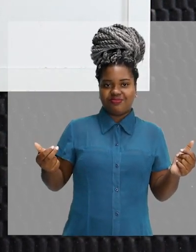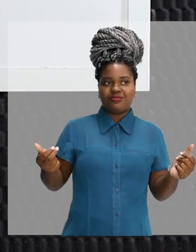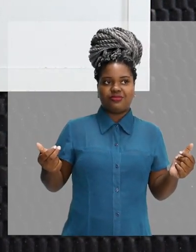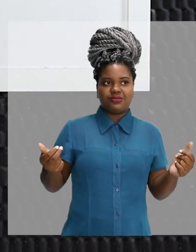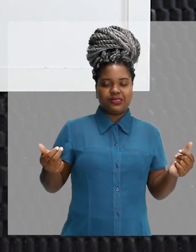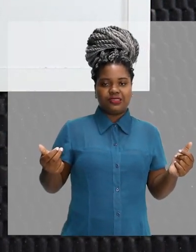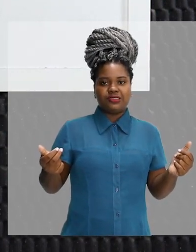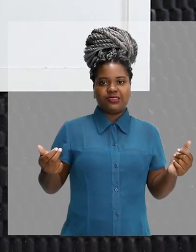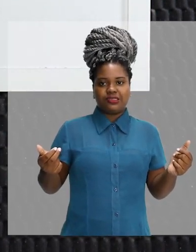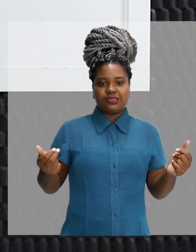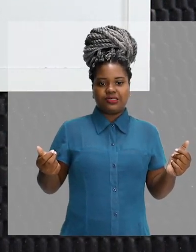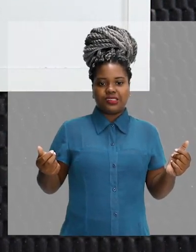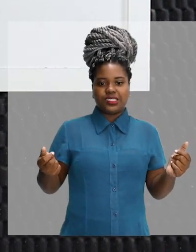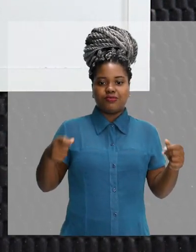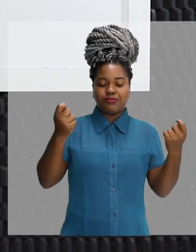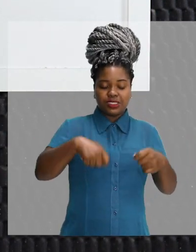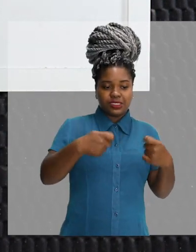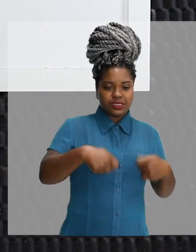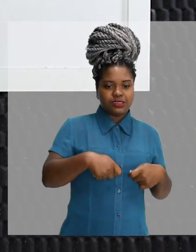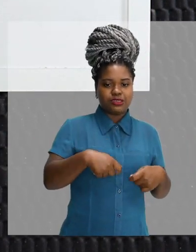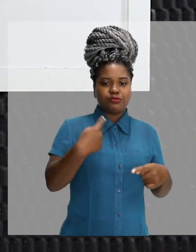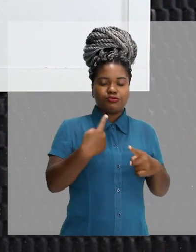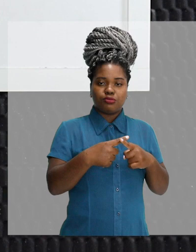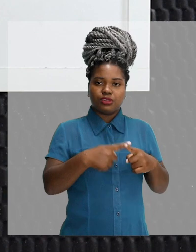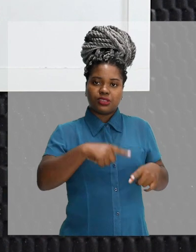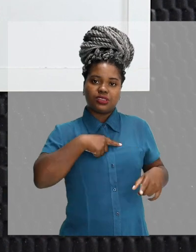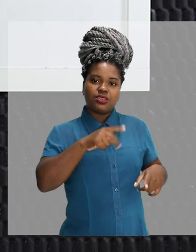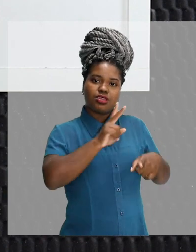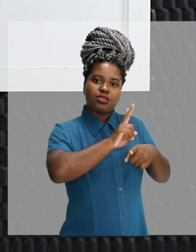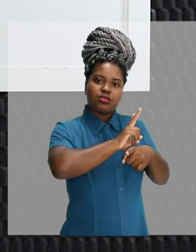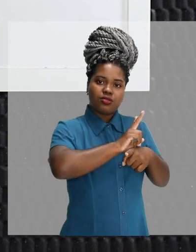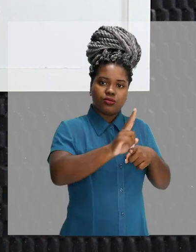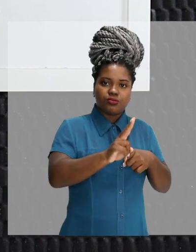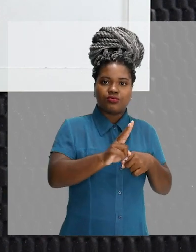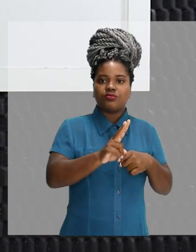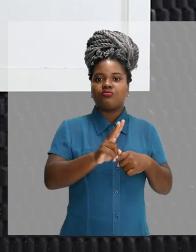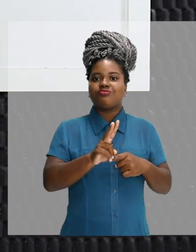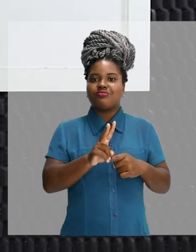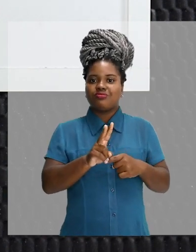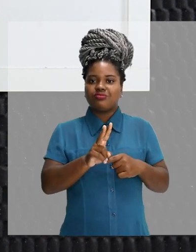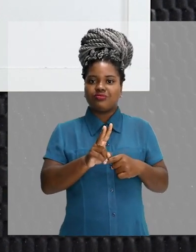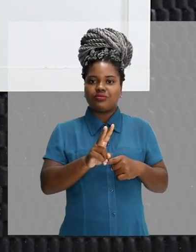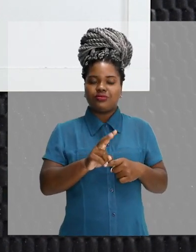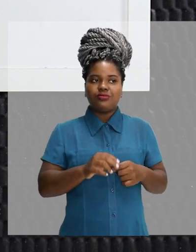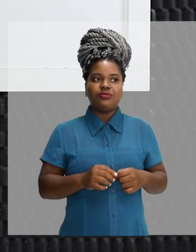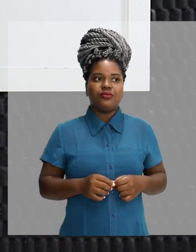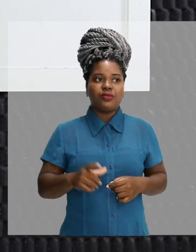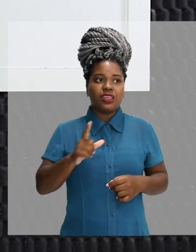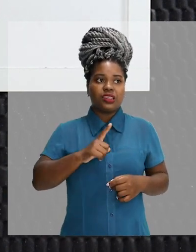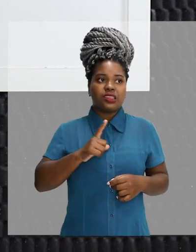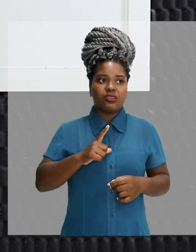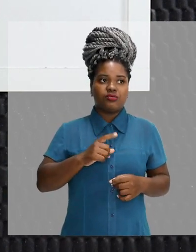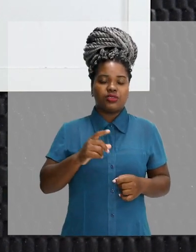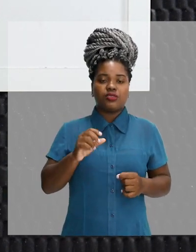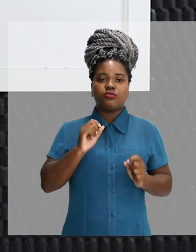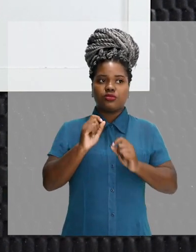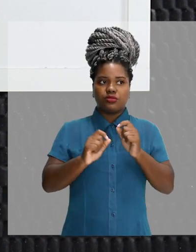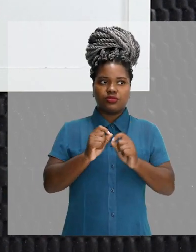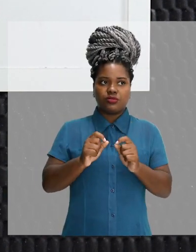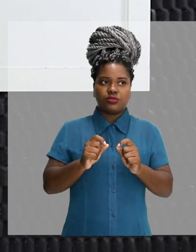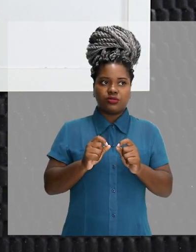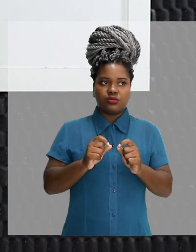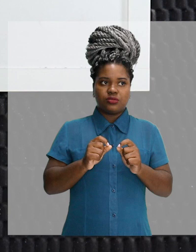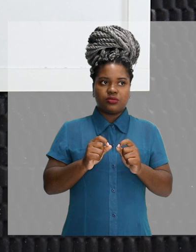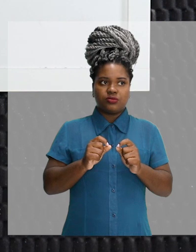por causa da ação de uma aceleração. Tá, ok? Então nós vamos comparar esta função com a função geral, com a